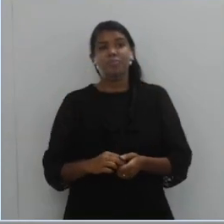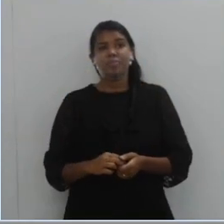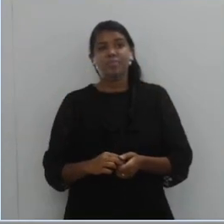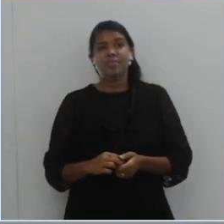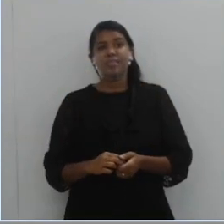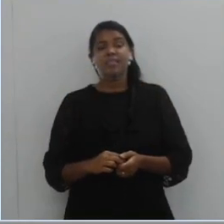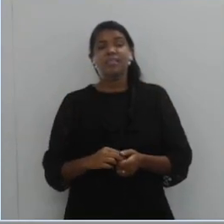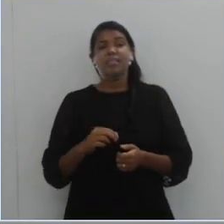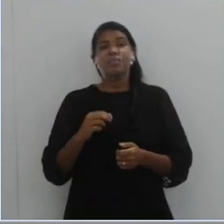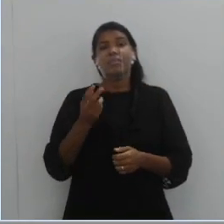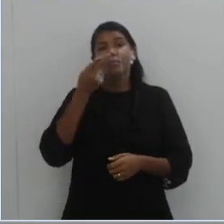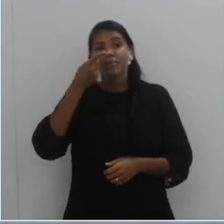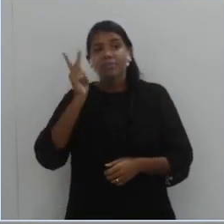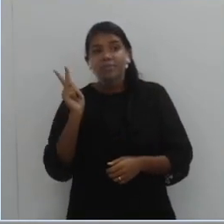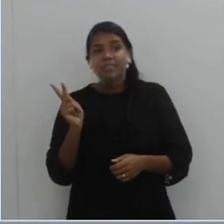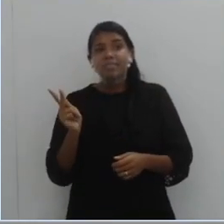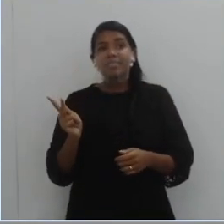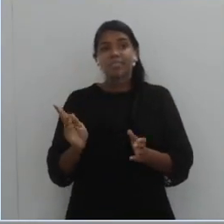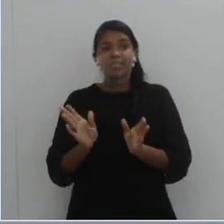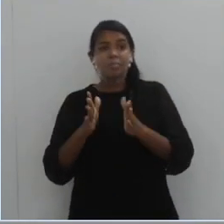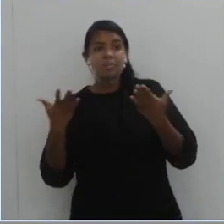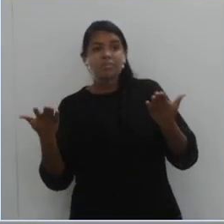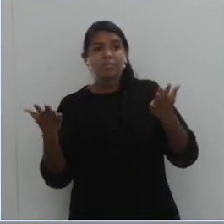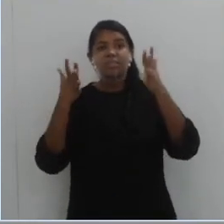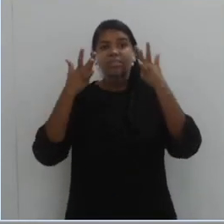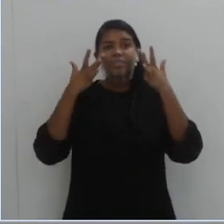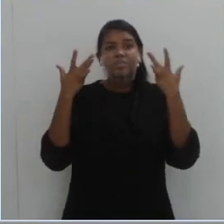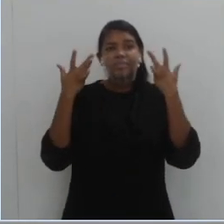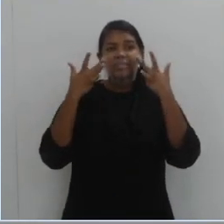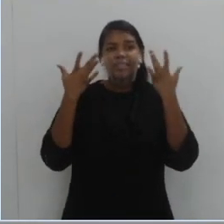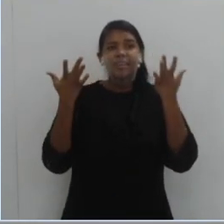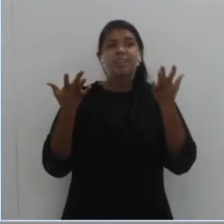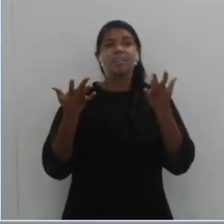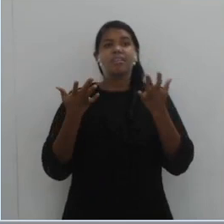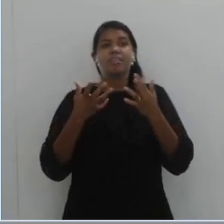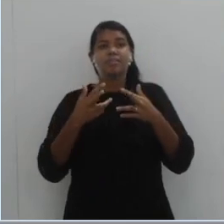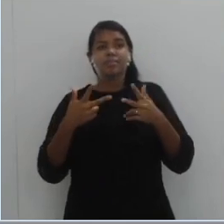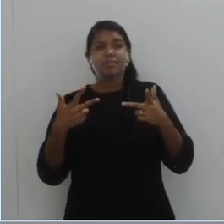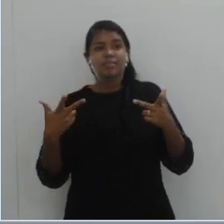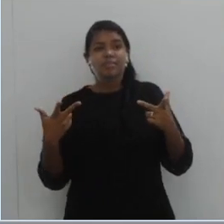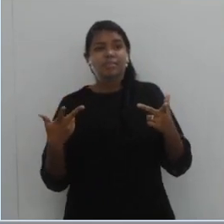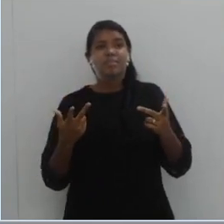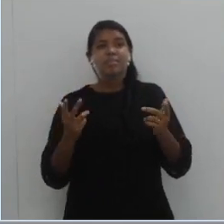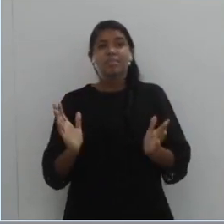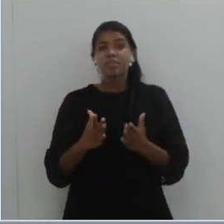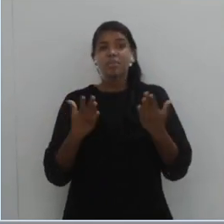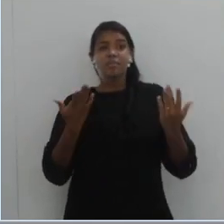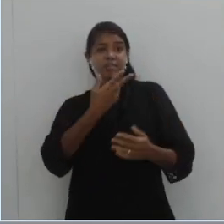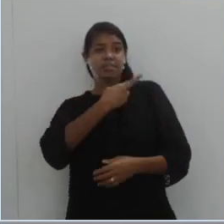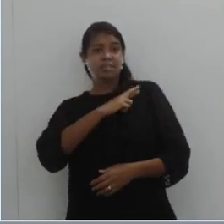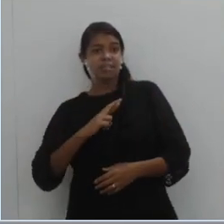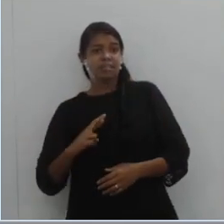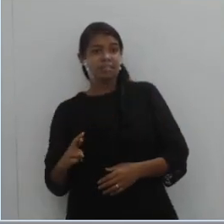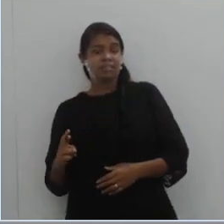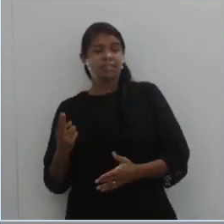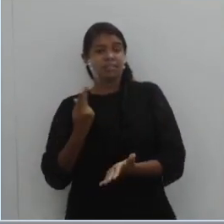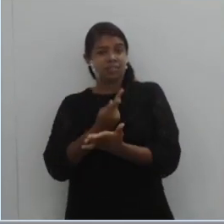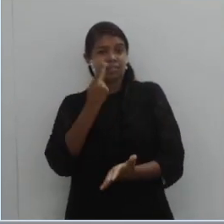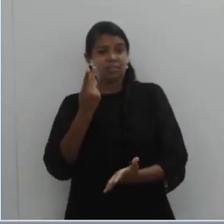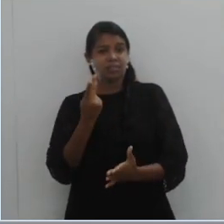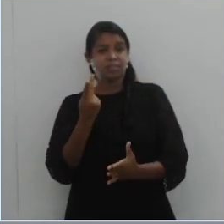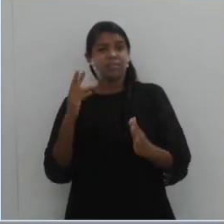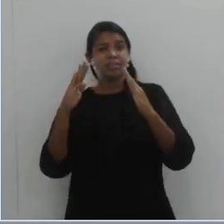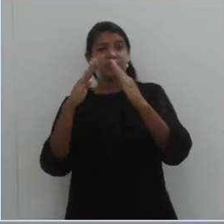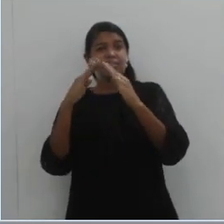festa, desde ir ao teatro, desde ir a uma festa religiosa, tudo isso